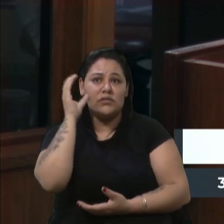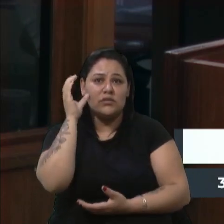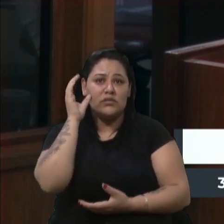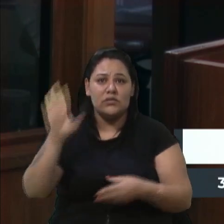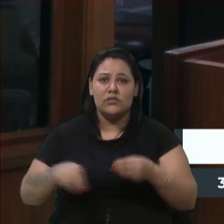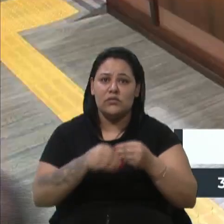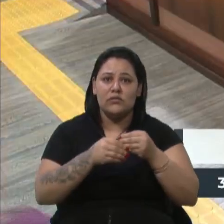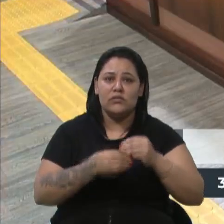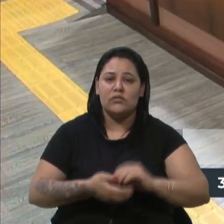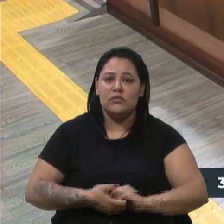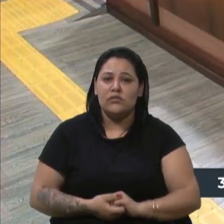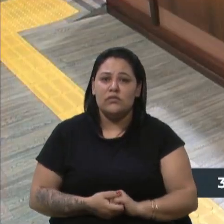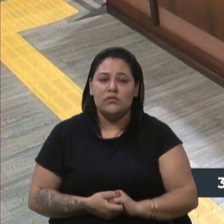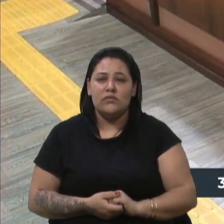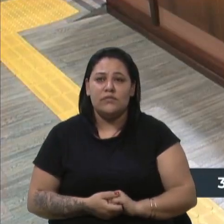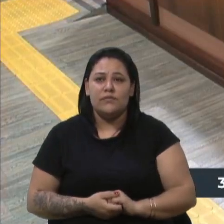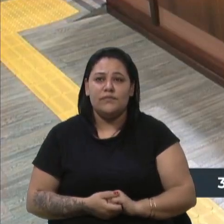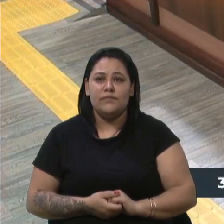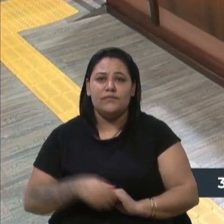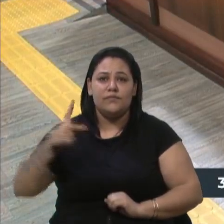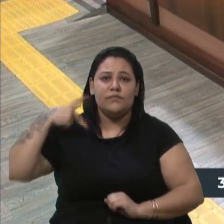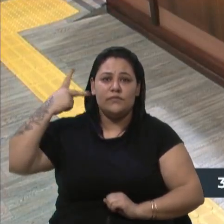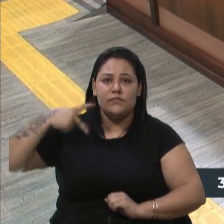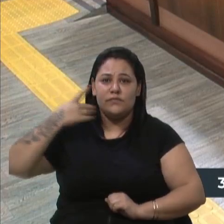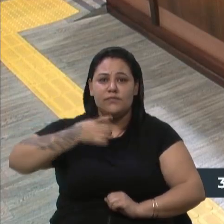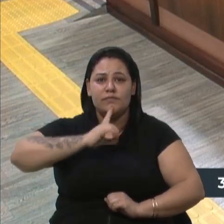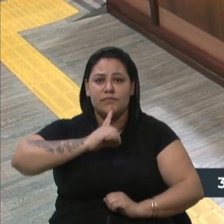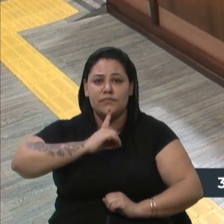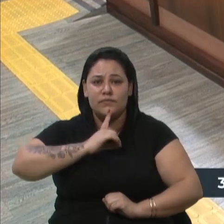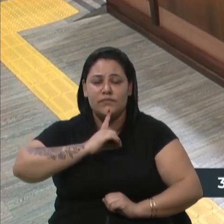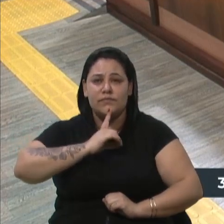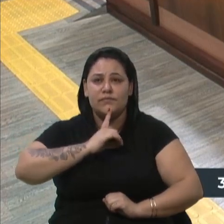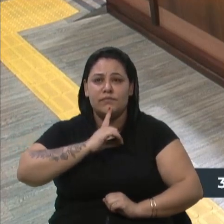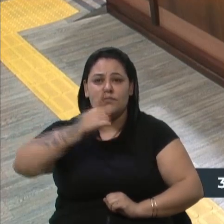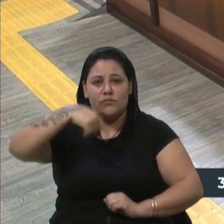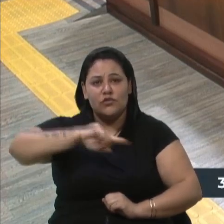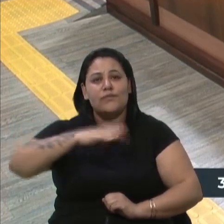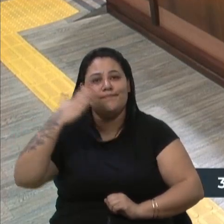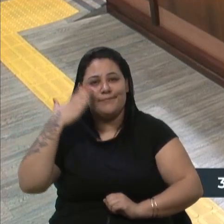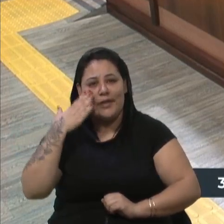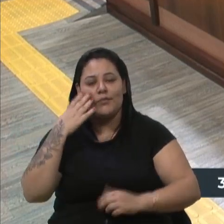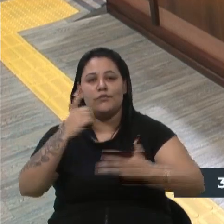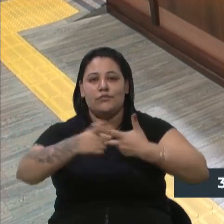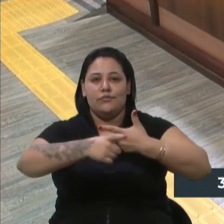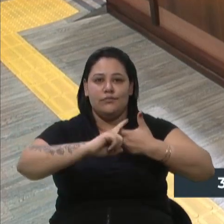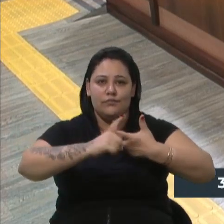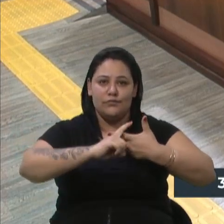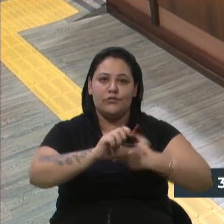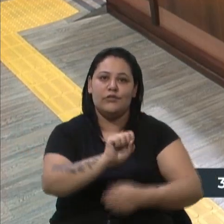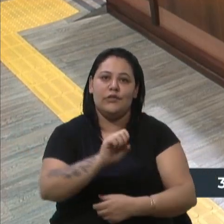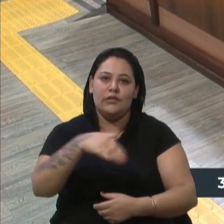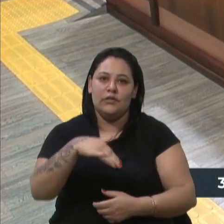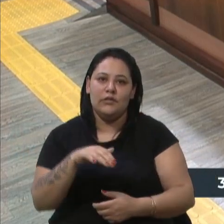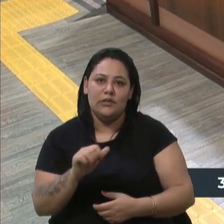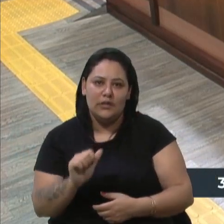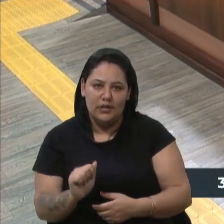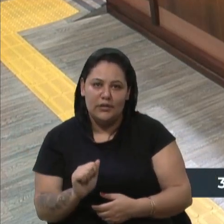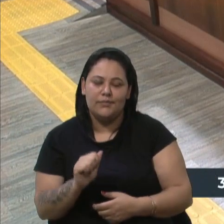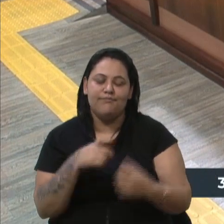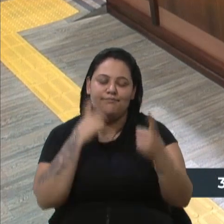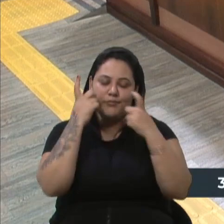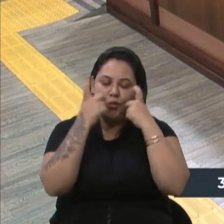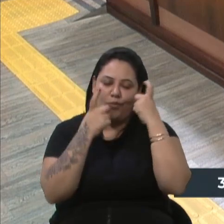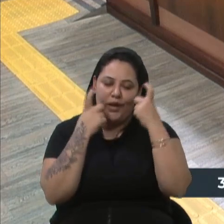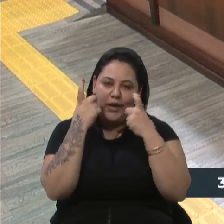sua parte. Vereador Meneguzzi, a gente sabe que o Executivo, a SEMA, enfim, está preocupado